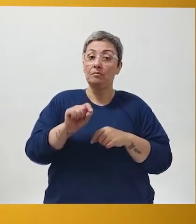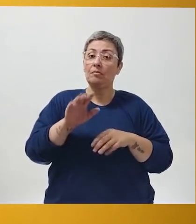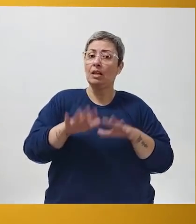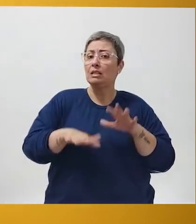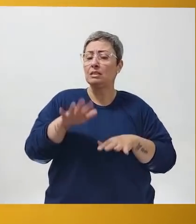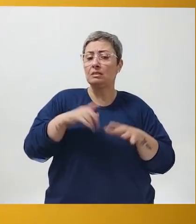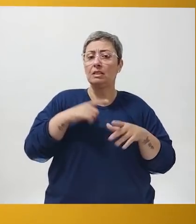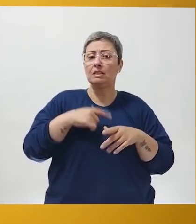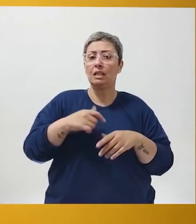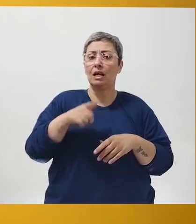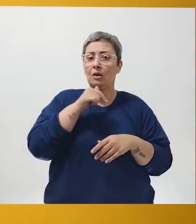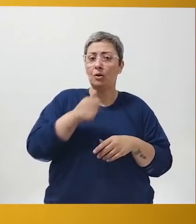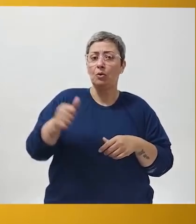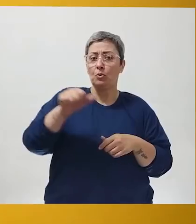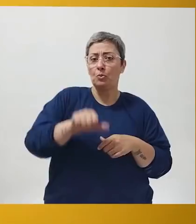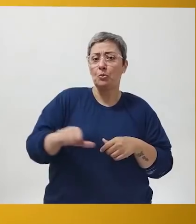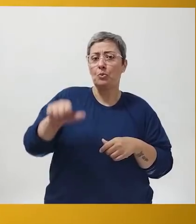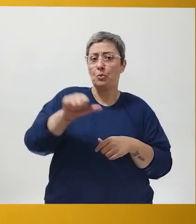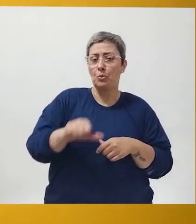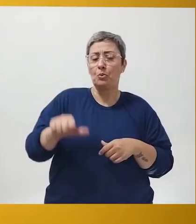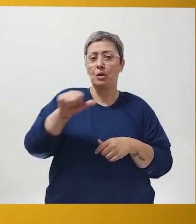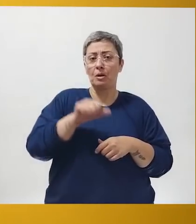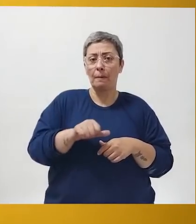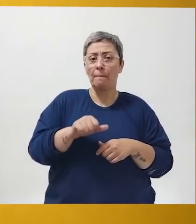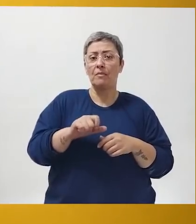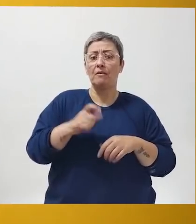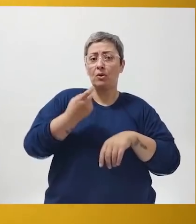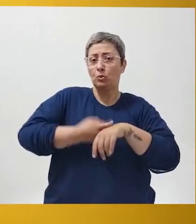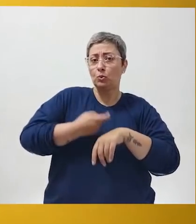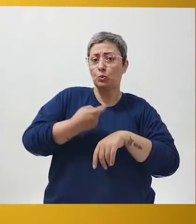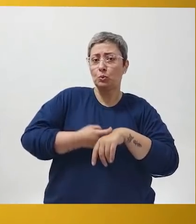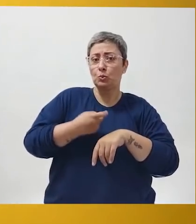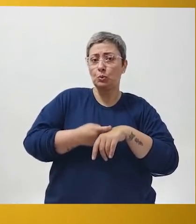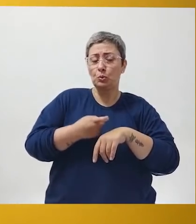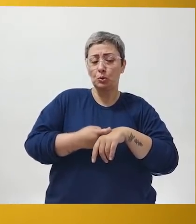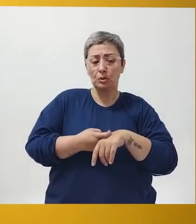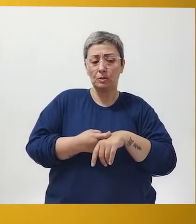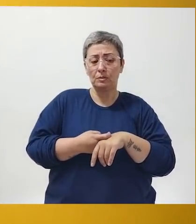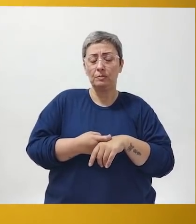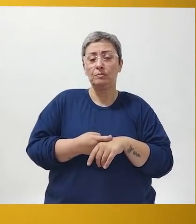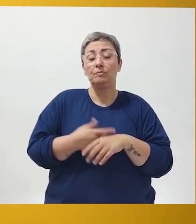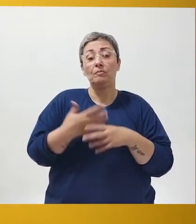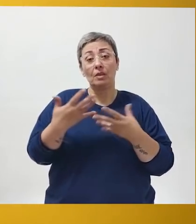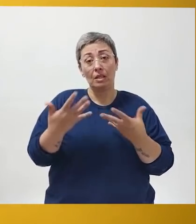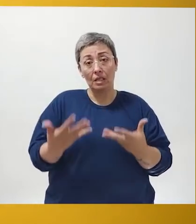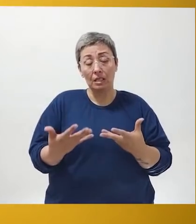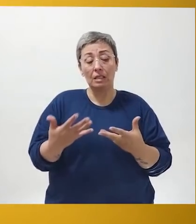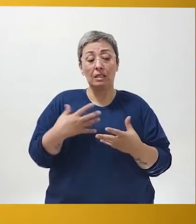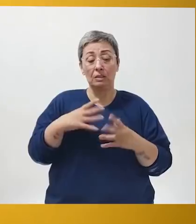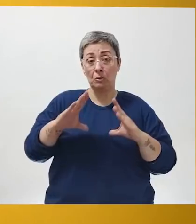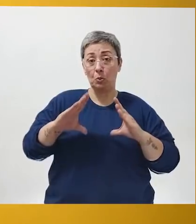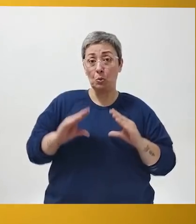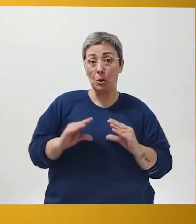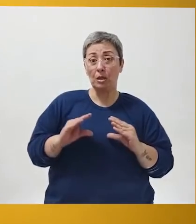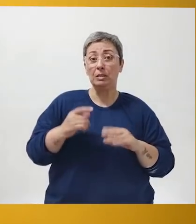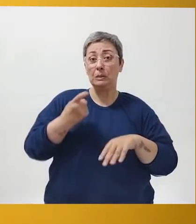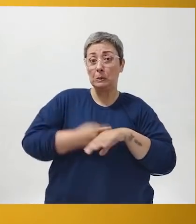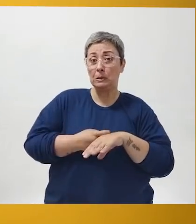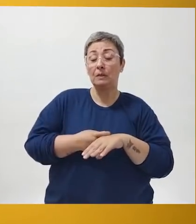é importante envolver a criança nessa atividade. Essa atividade faz parte da atividade de vida diária.